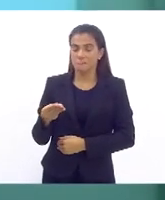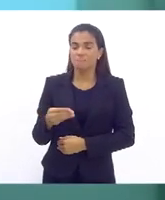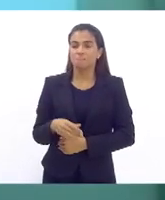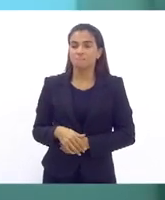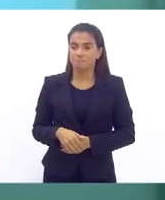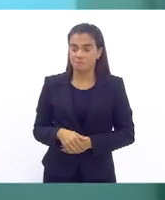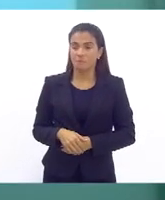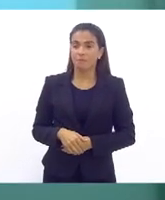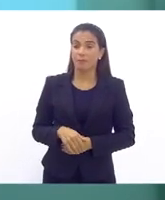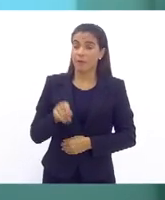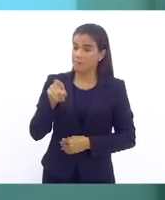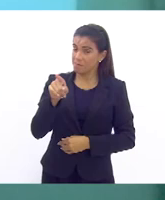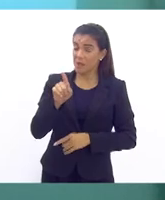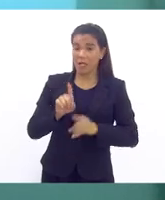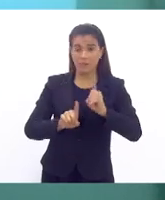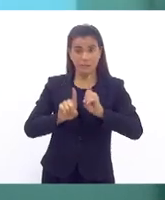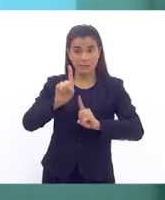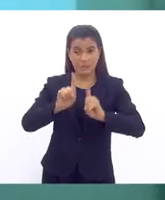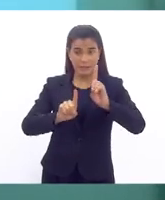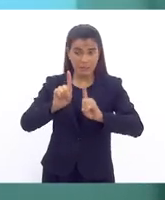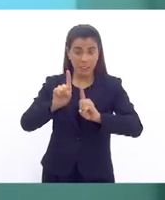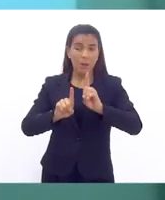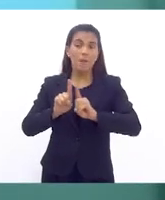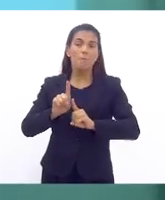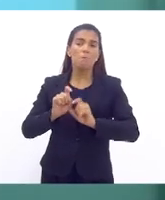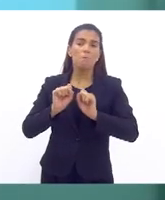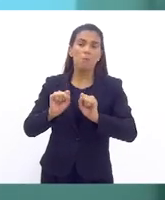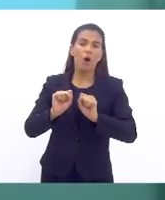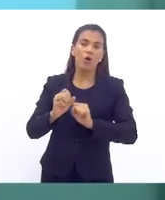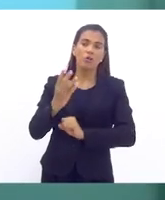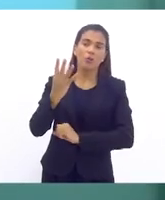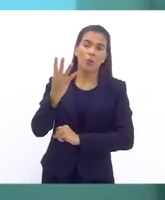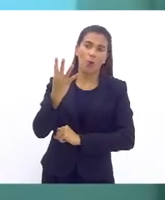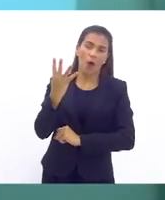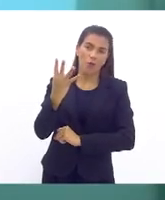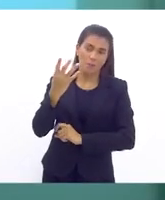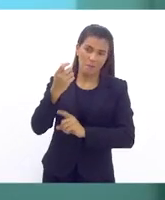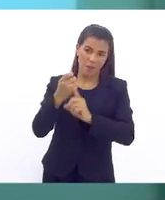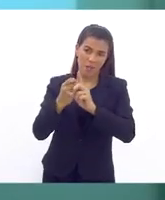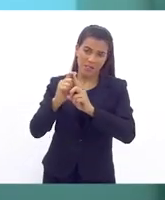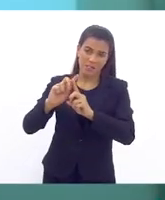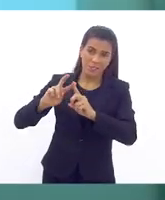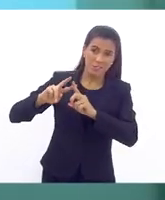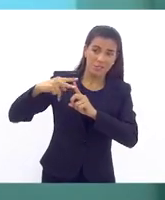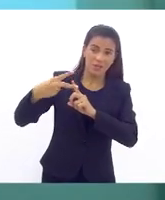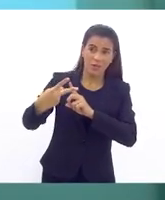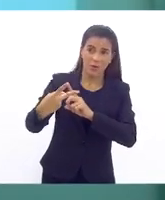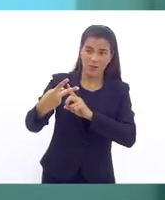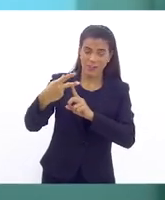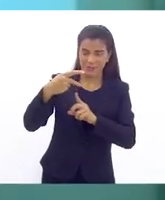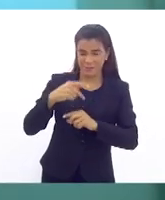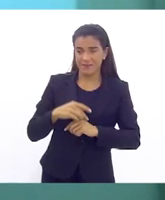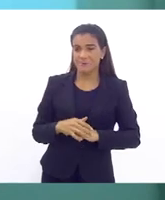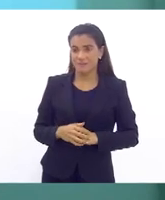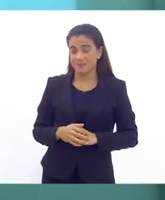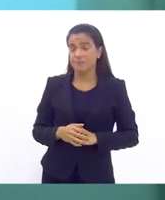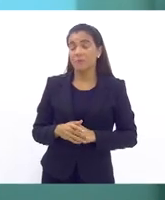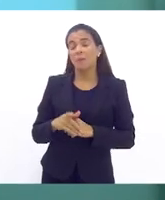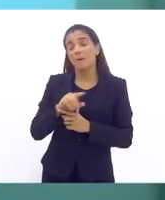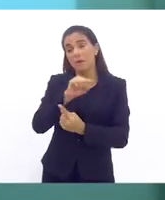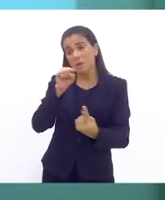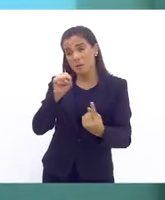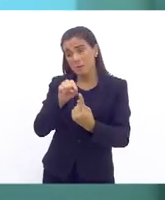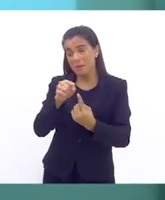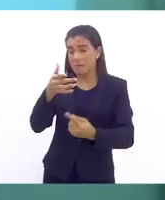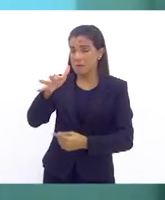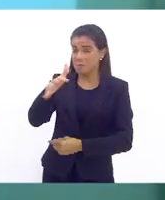essa tendência pode ser maior ao longo do segundo Padre mestre um pouquinho Menor Mas a nossa meta é